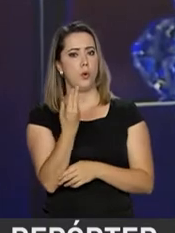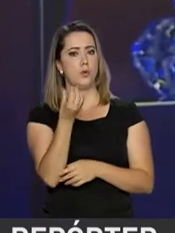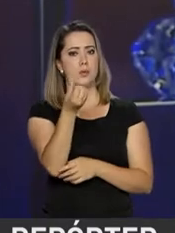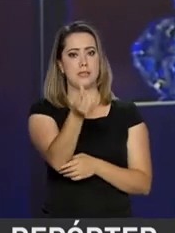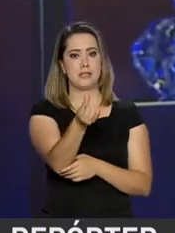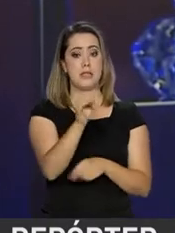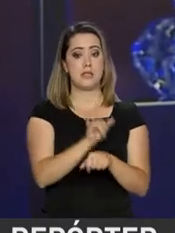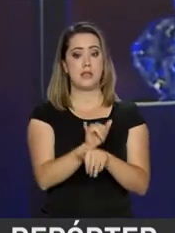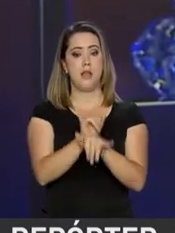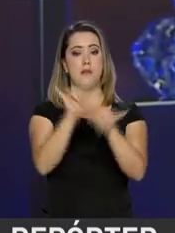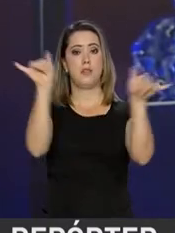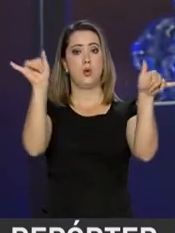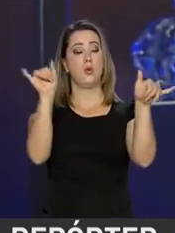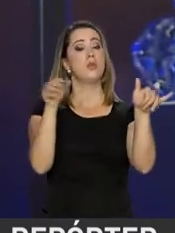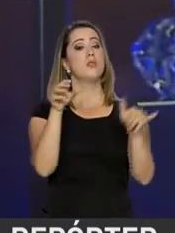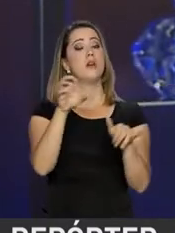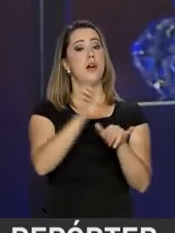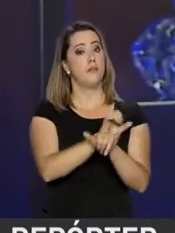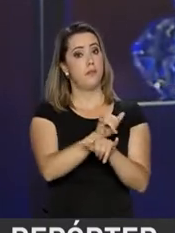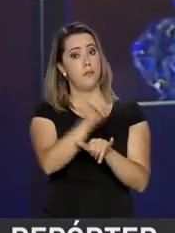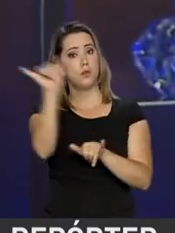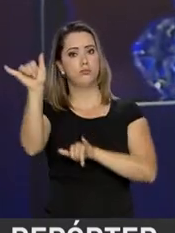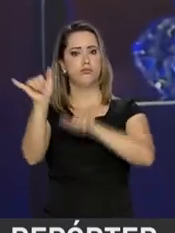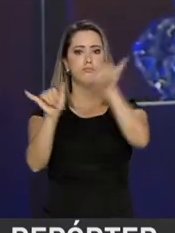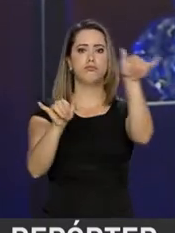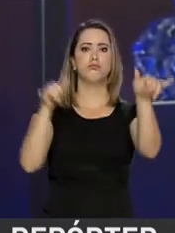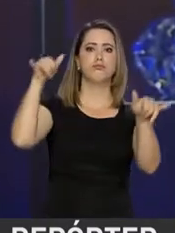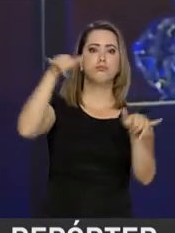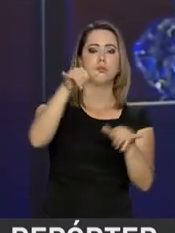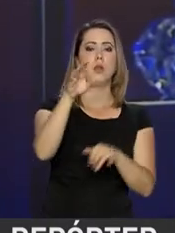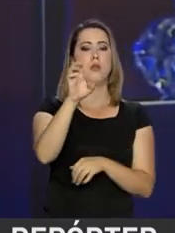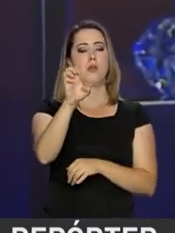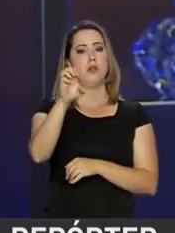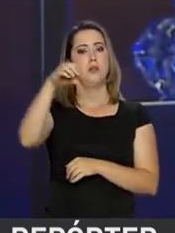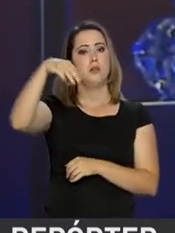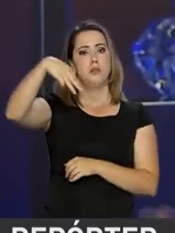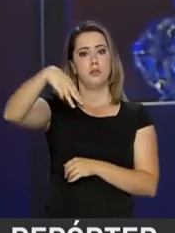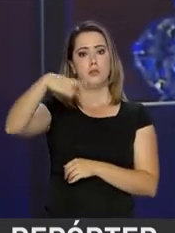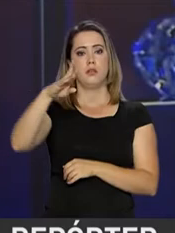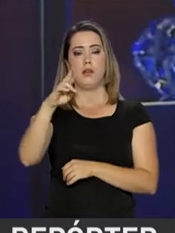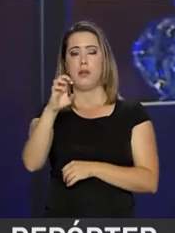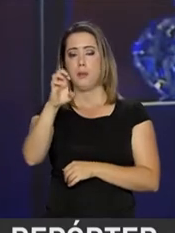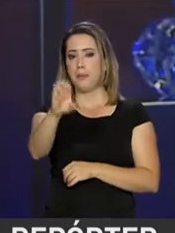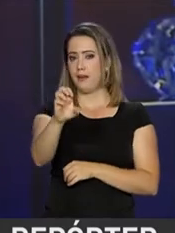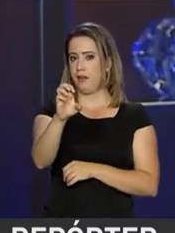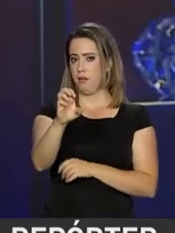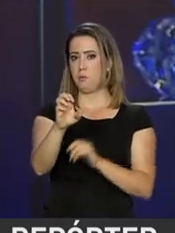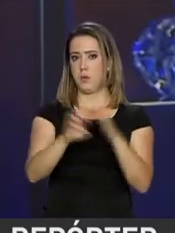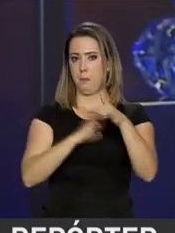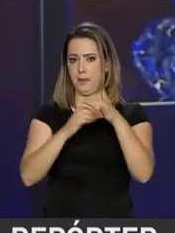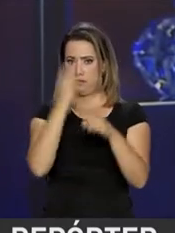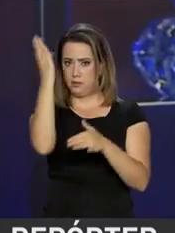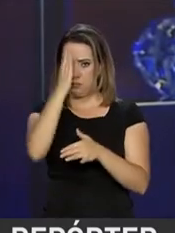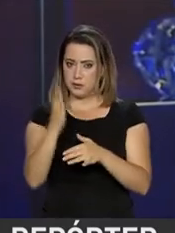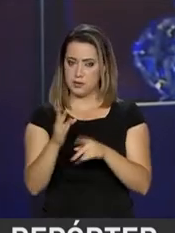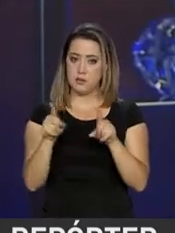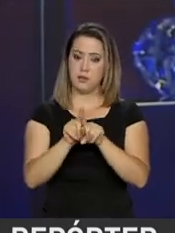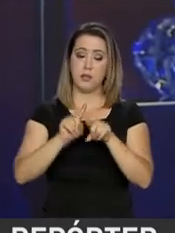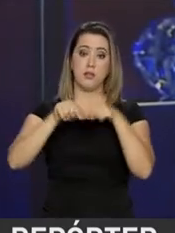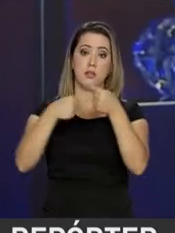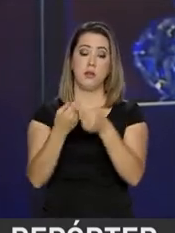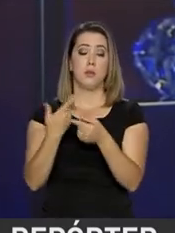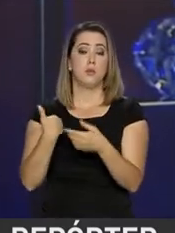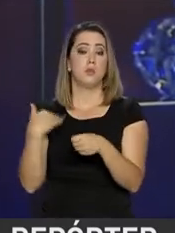da embraer portanto muito útil para o mercado brasileiro mais tarde quando passamos por astana